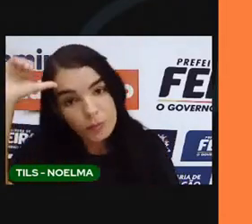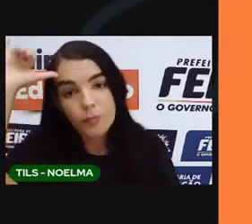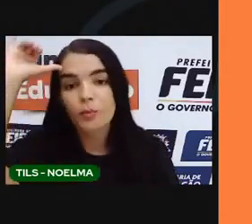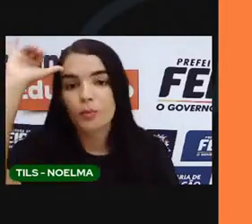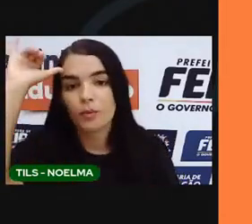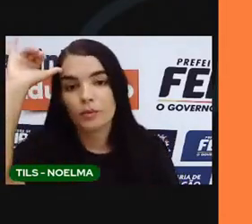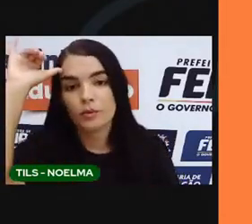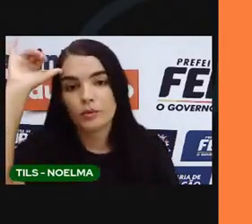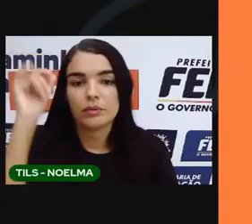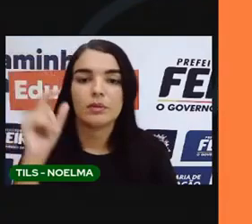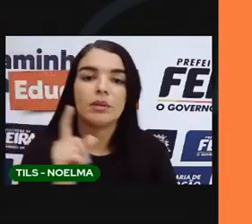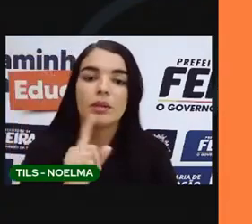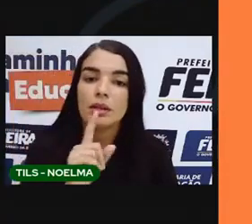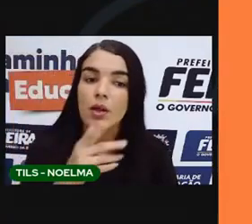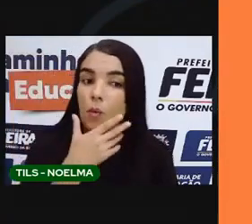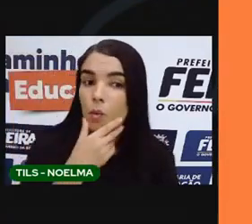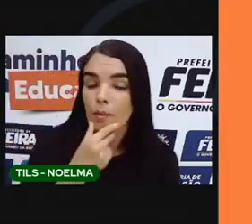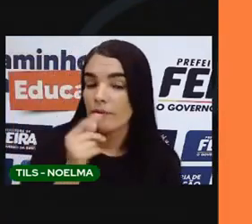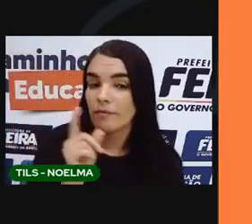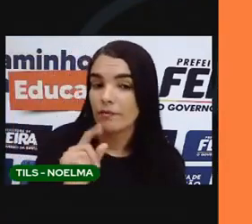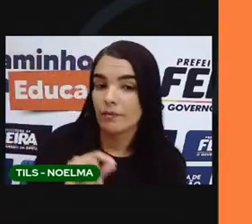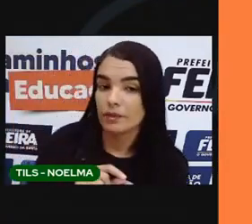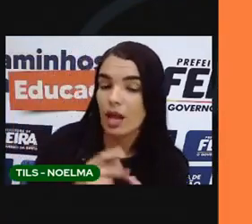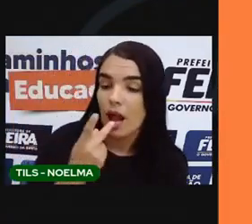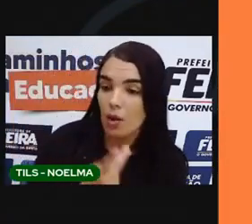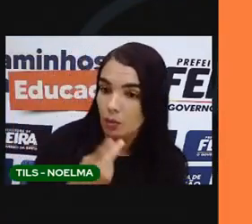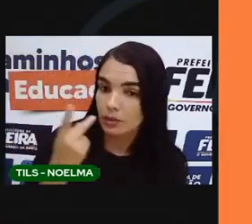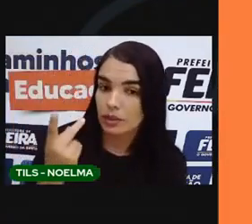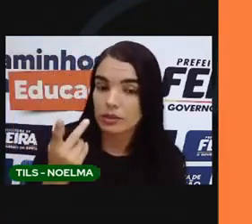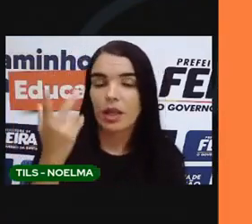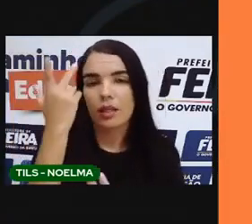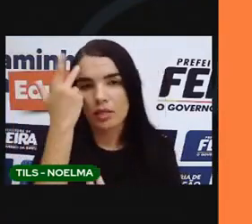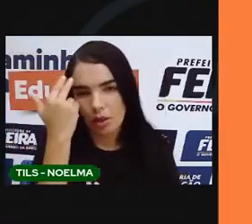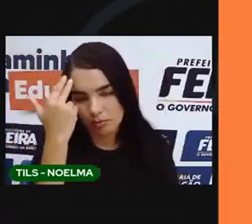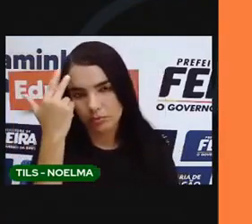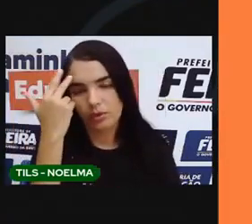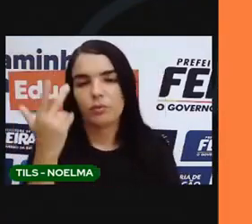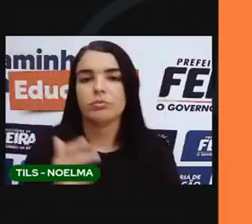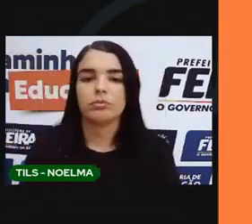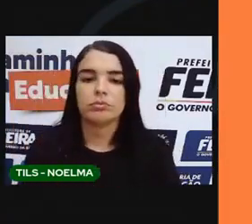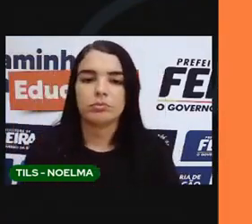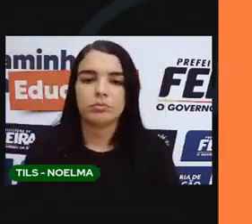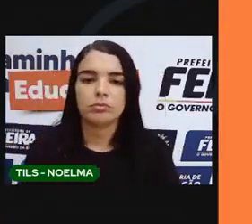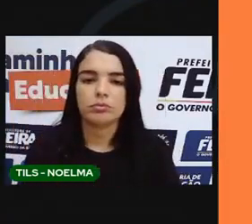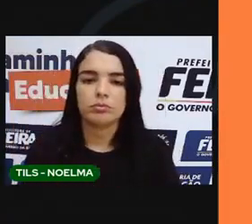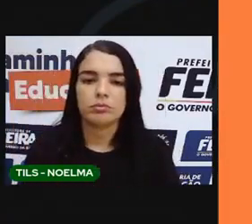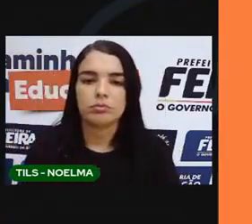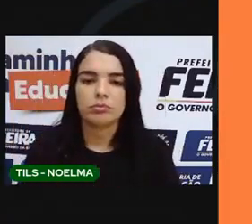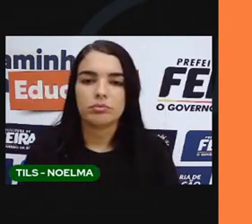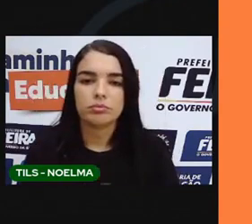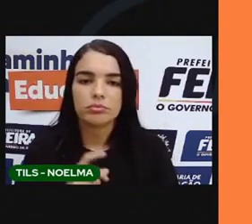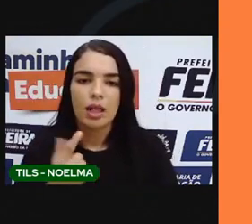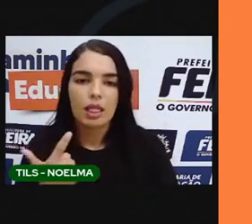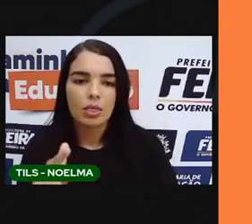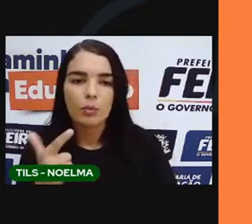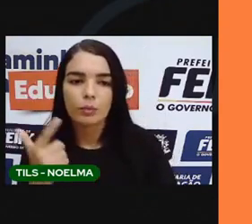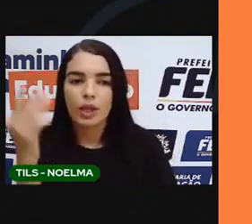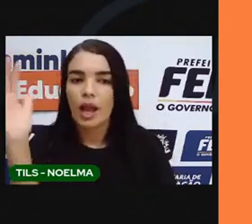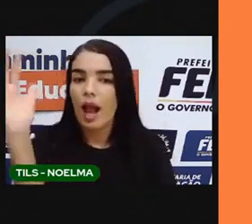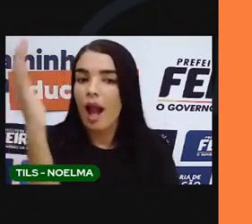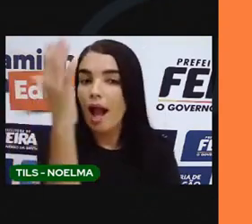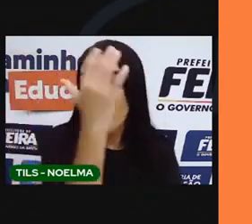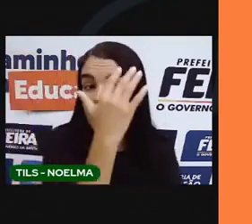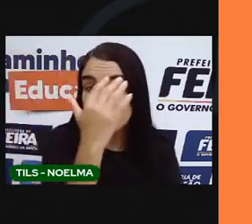pastagem que não foi o homem que fez, aconteceu naturalmente, né? Então, não tem árvores ali, tem no